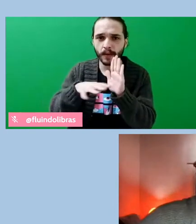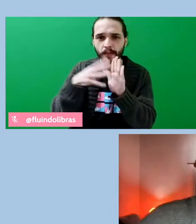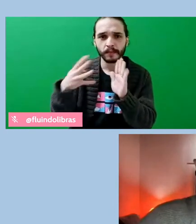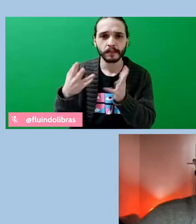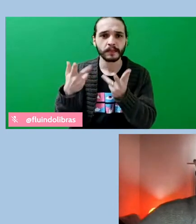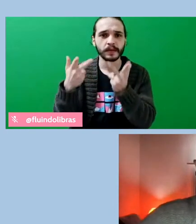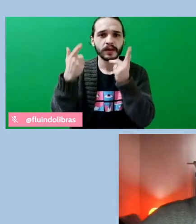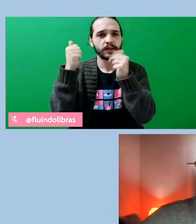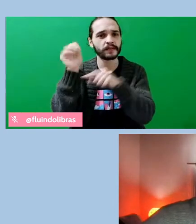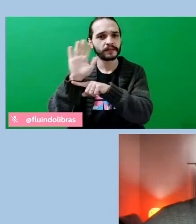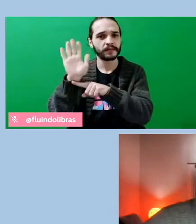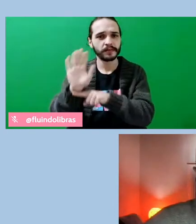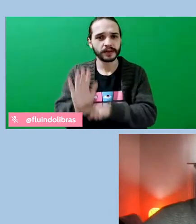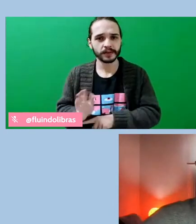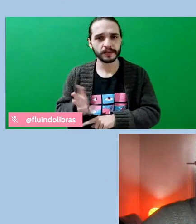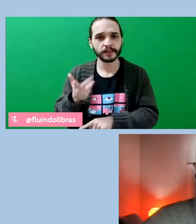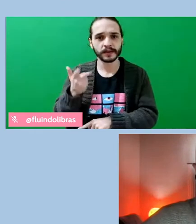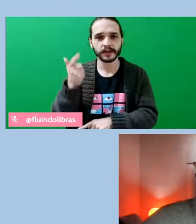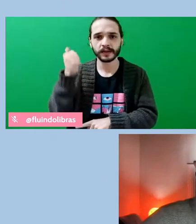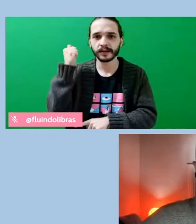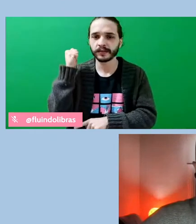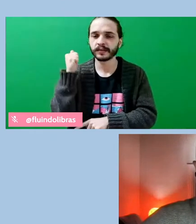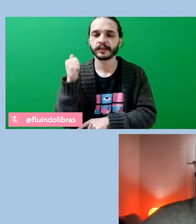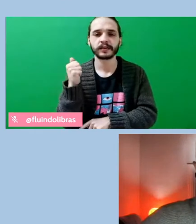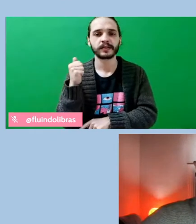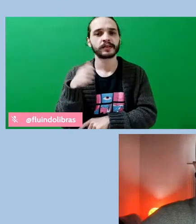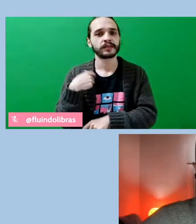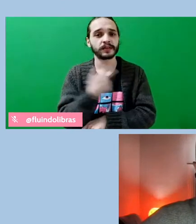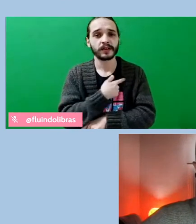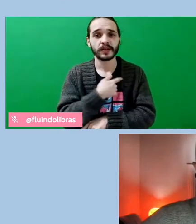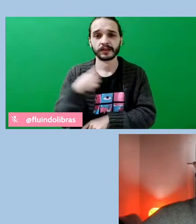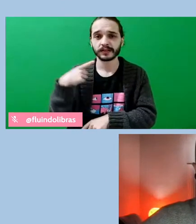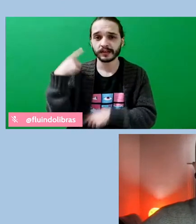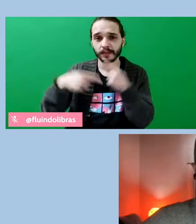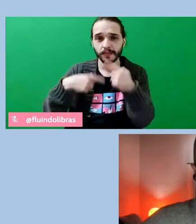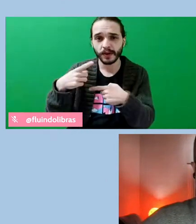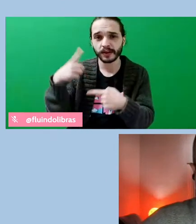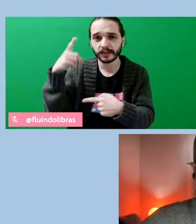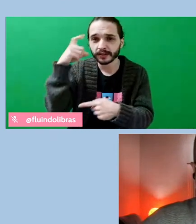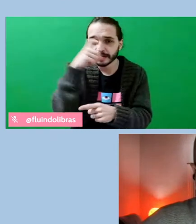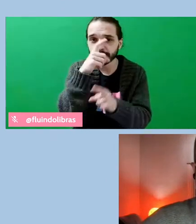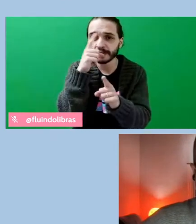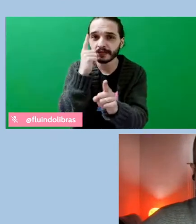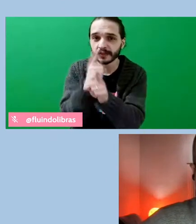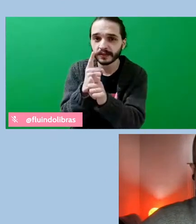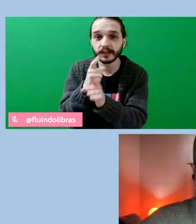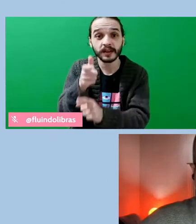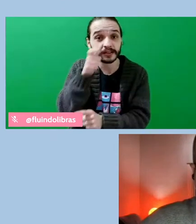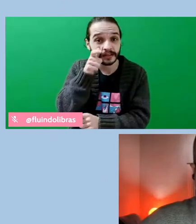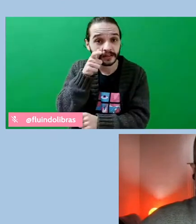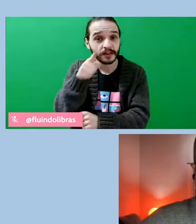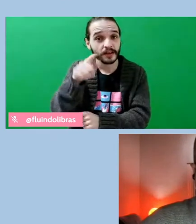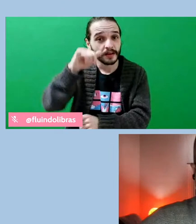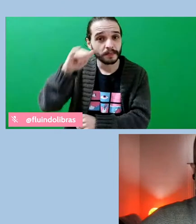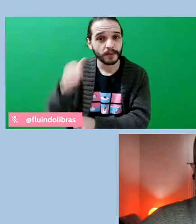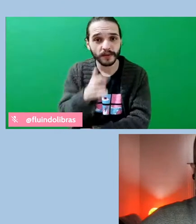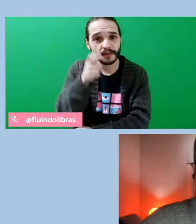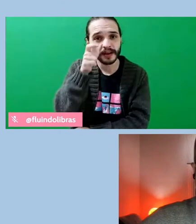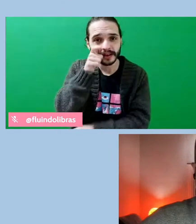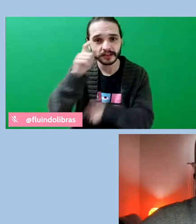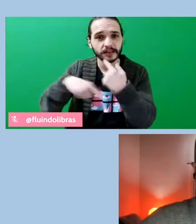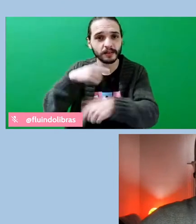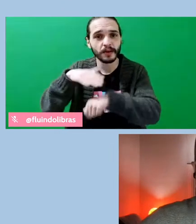filmes Muita excelentes coisa que a boa. gente depois vai ter dificuldade de encontrar para assistir. Então, assista assistam, e depois assistam as conversas